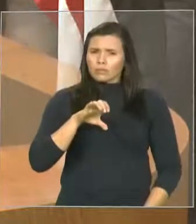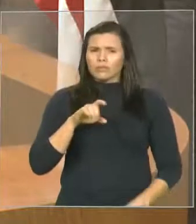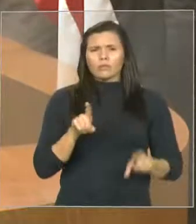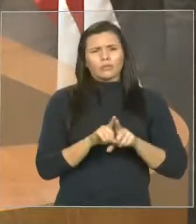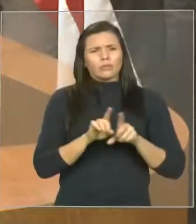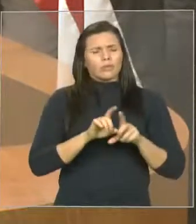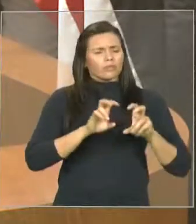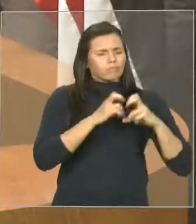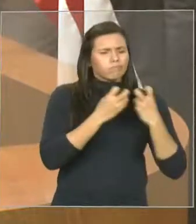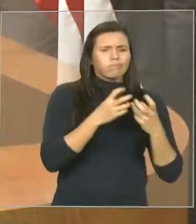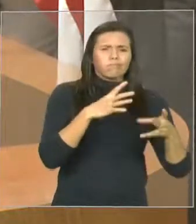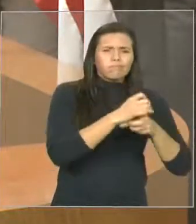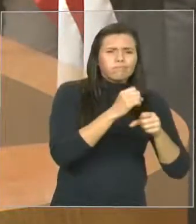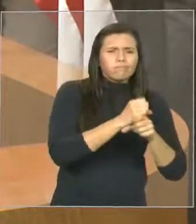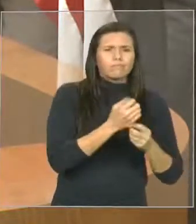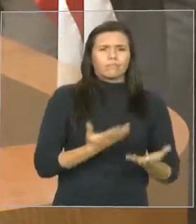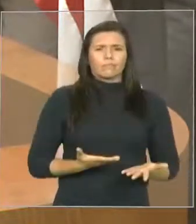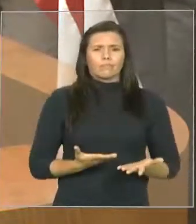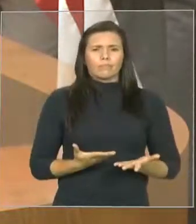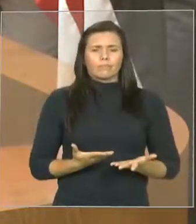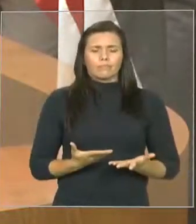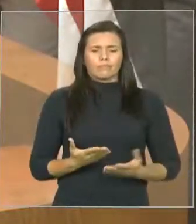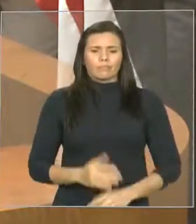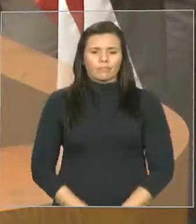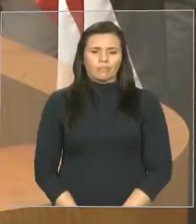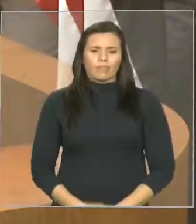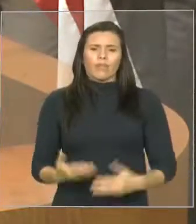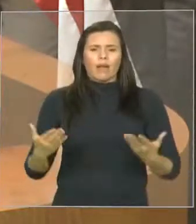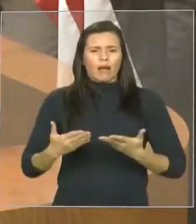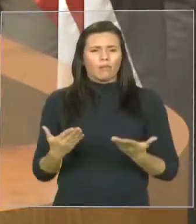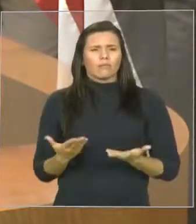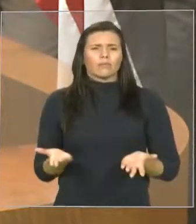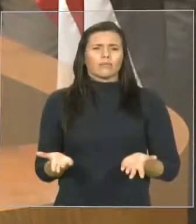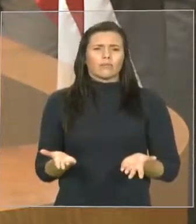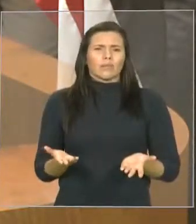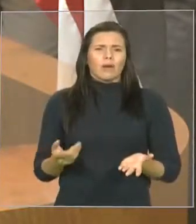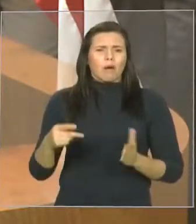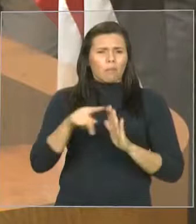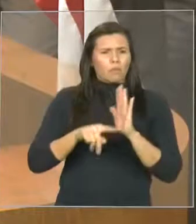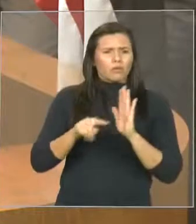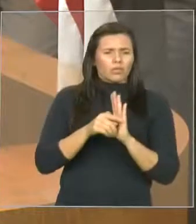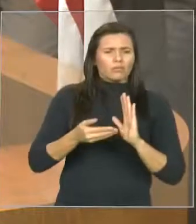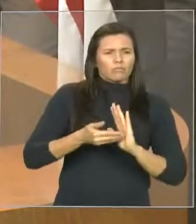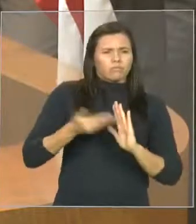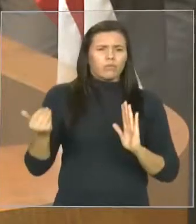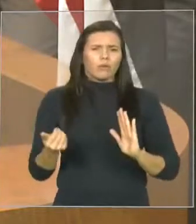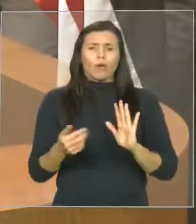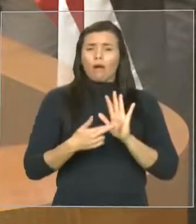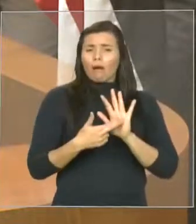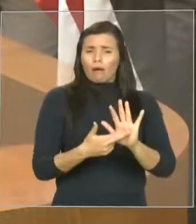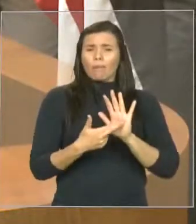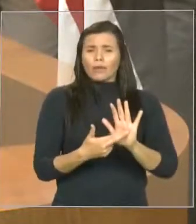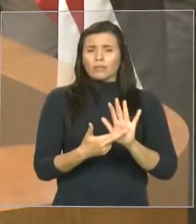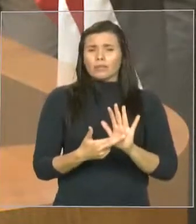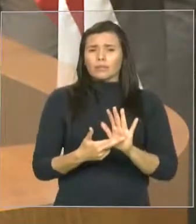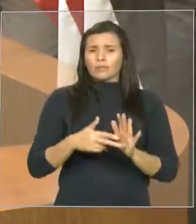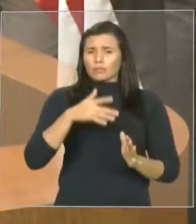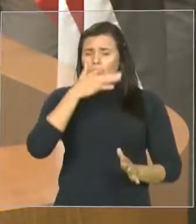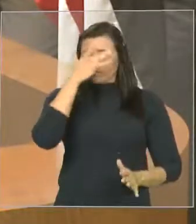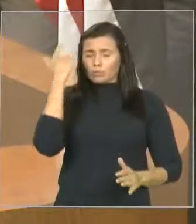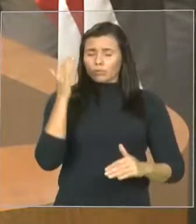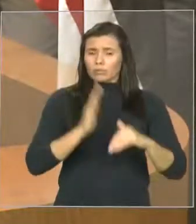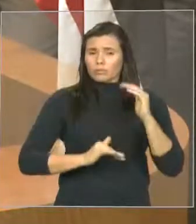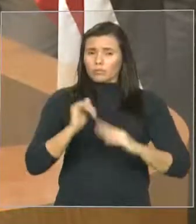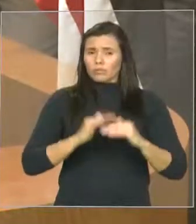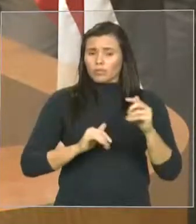original, retirando todos os representantes dos servidores, e que se não fosse a oposição nessa casa realizar